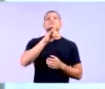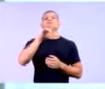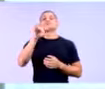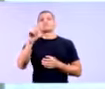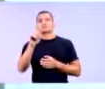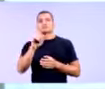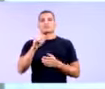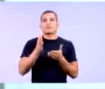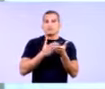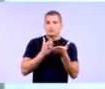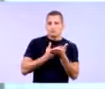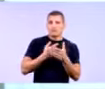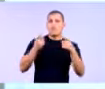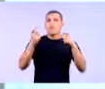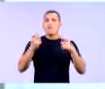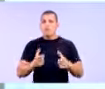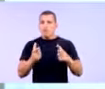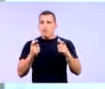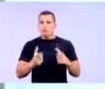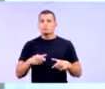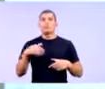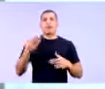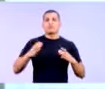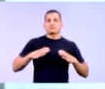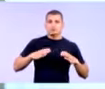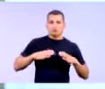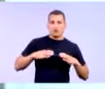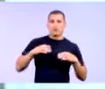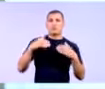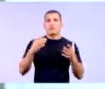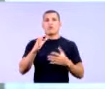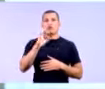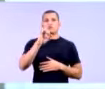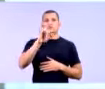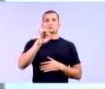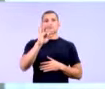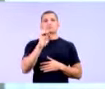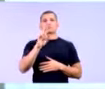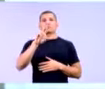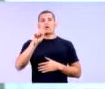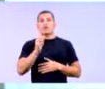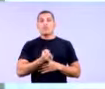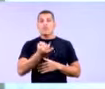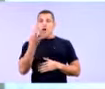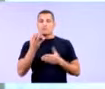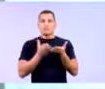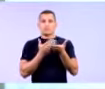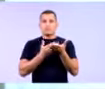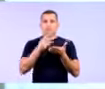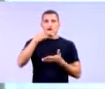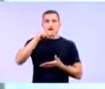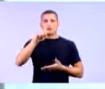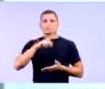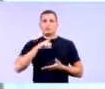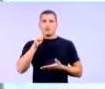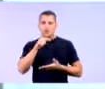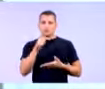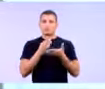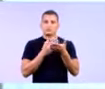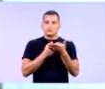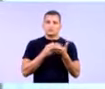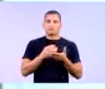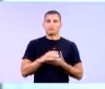livro, aonde que foi publicado, qual cidade, qual editora, quantas páginas tem esse livro, né? Quem foi, quais são